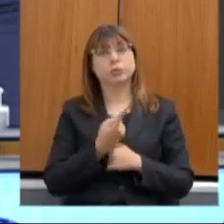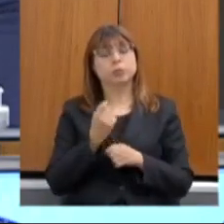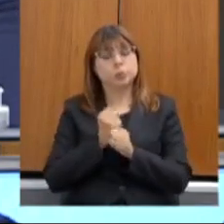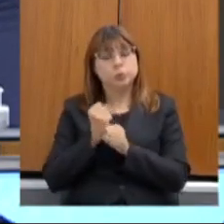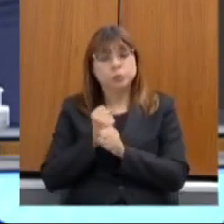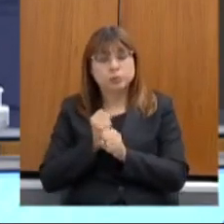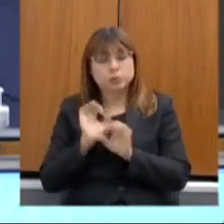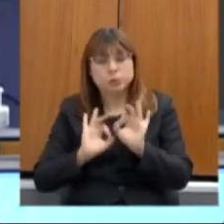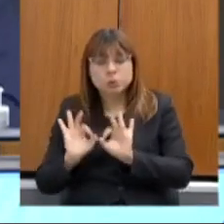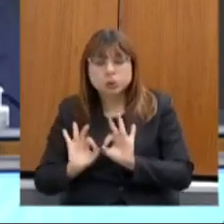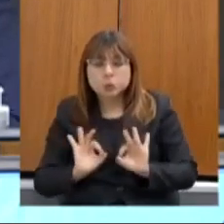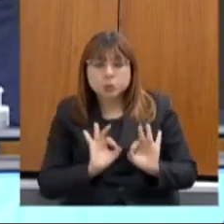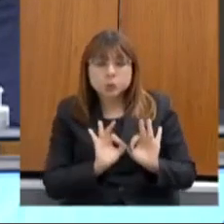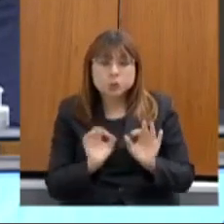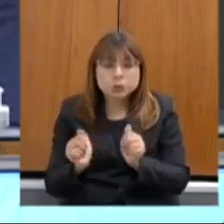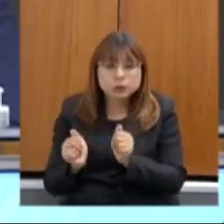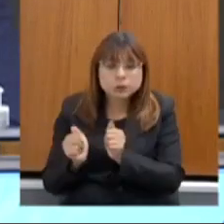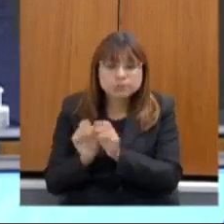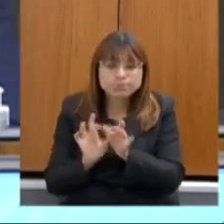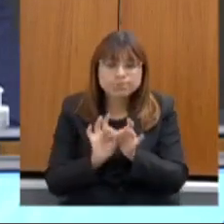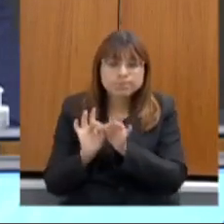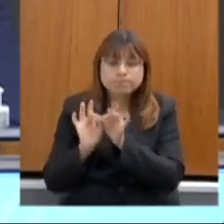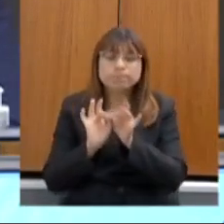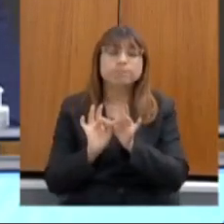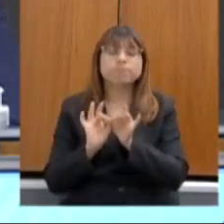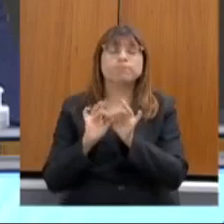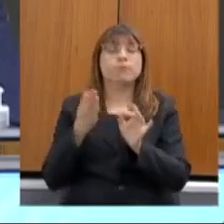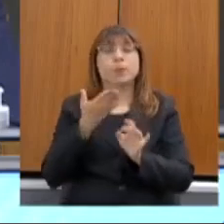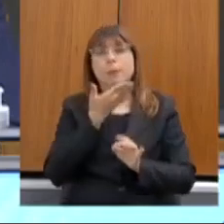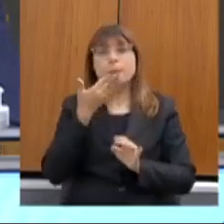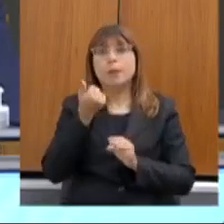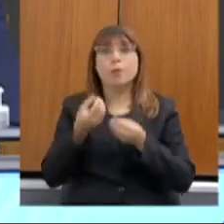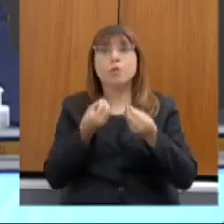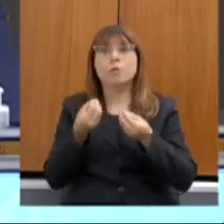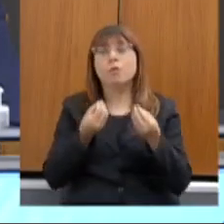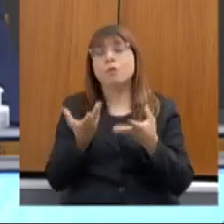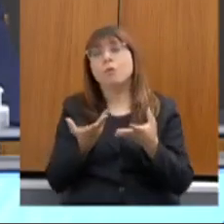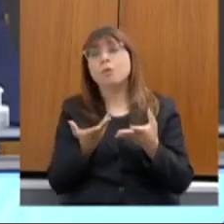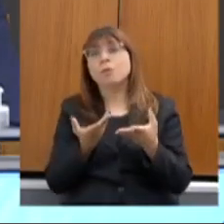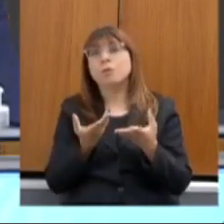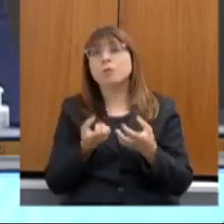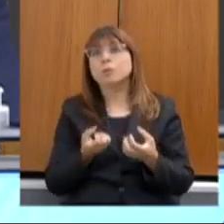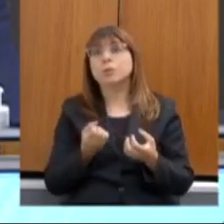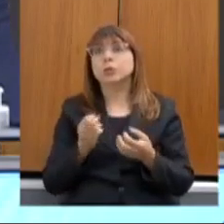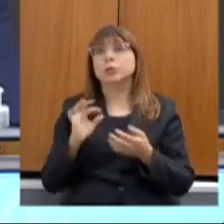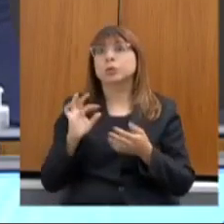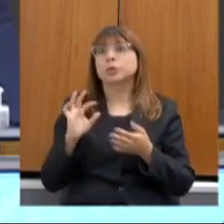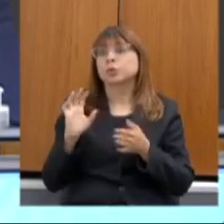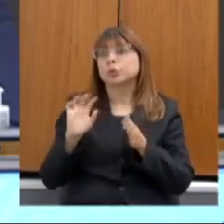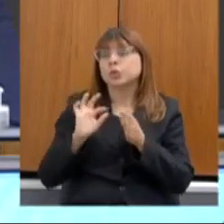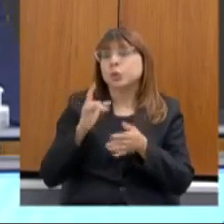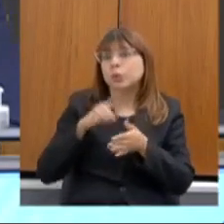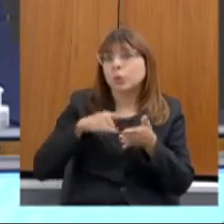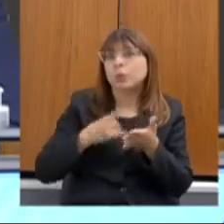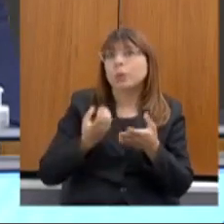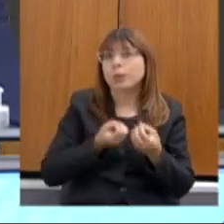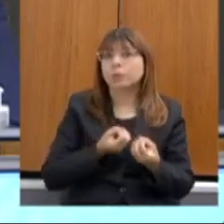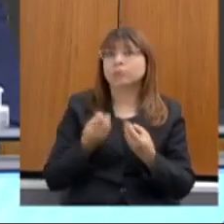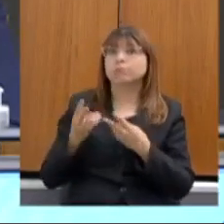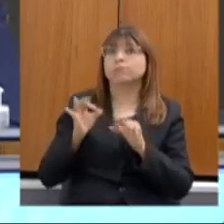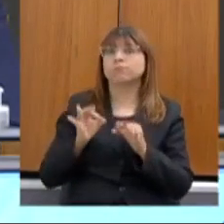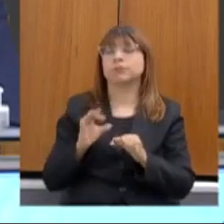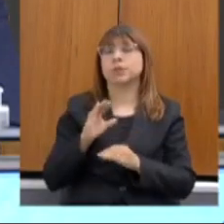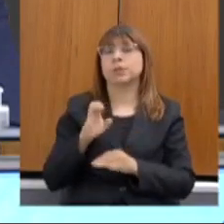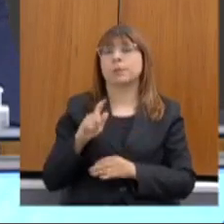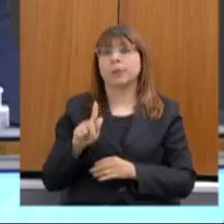construir a várias mãos a melhor opção de privatização da Cemig para Que ela possa ter investimentos e realmente